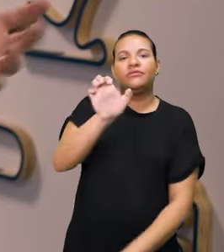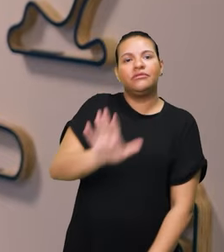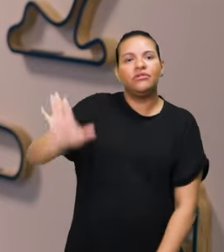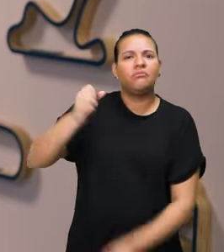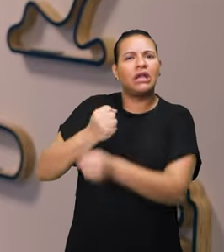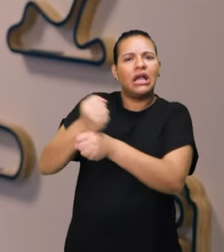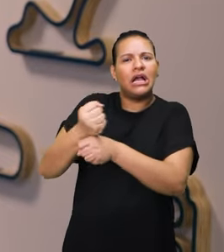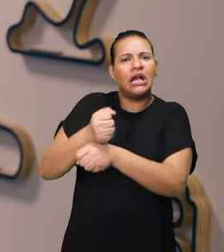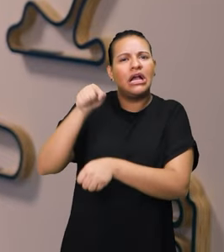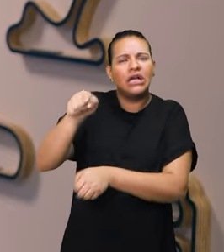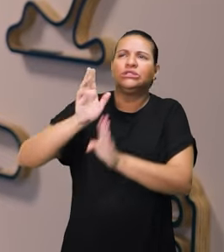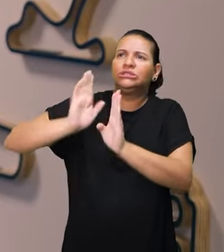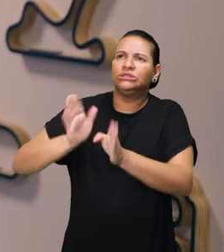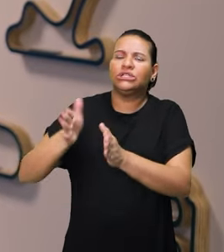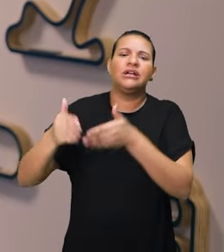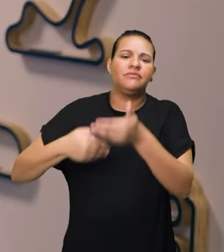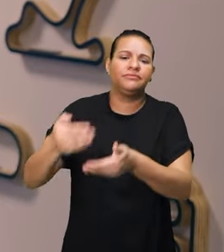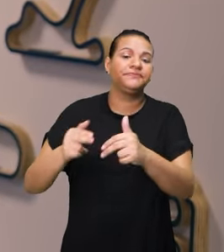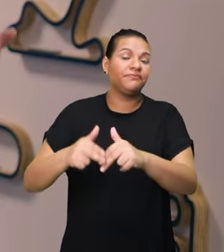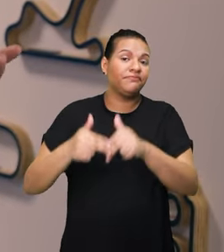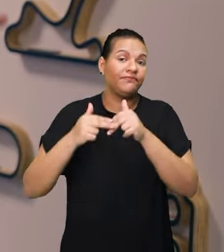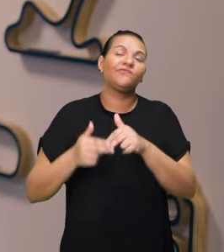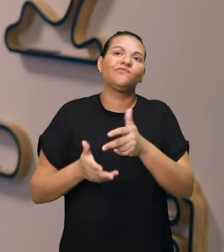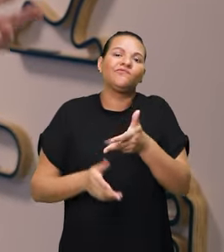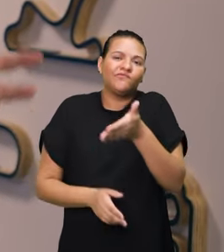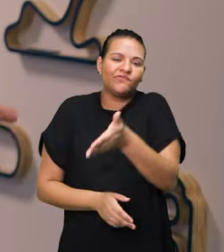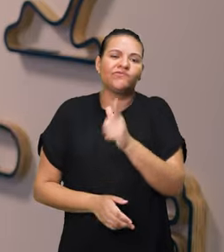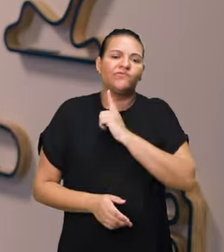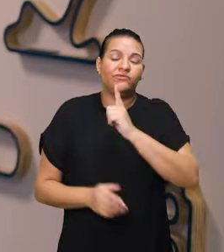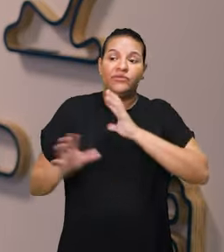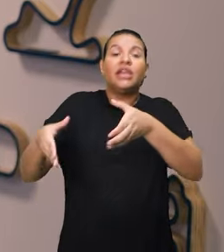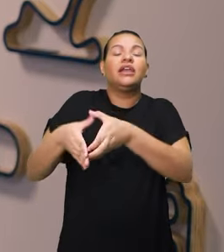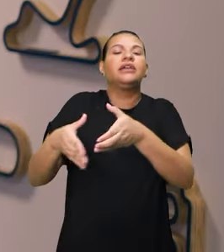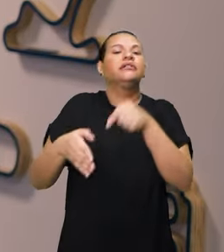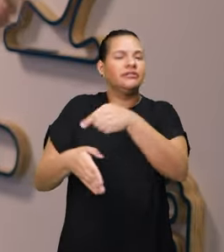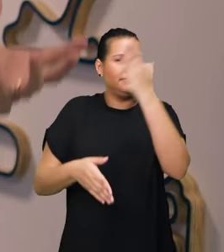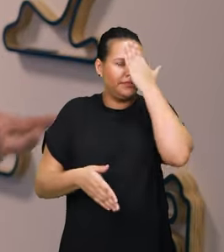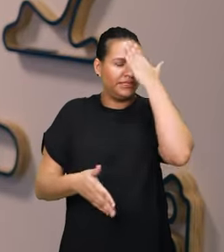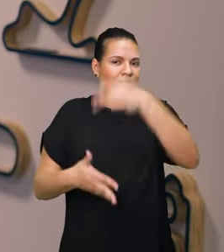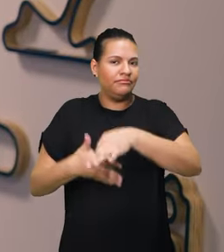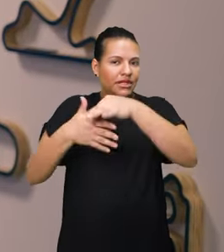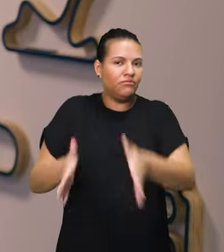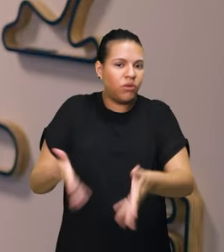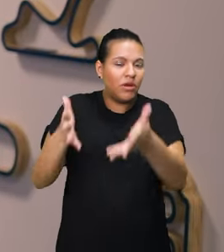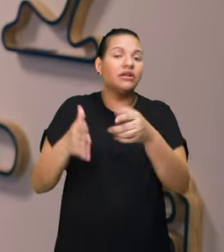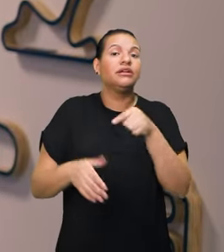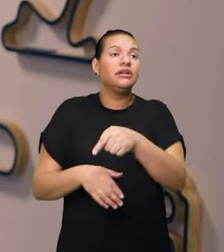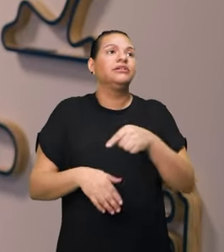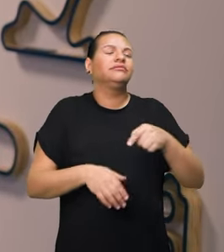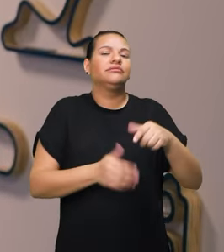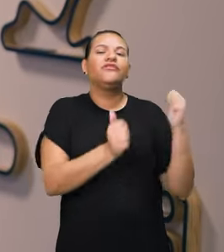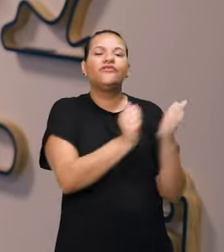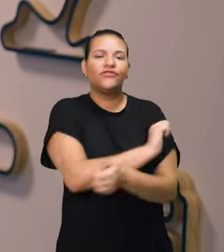Fórmula 1 fazerem outras categorias e então acho que assim ele traz toda essa bagagem de equipe né e de desenvolvimento na